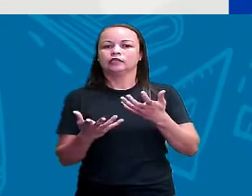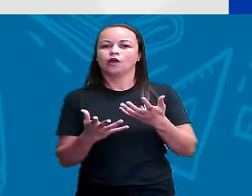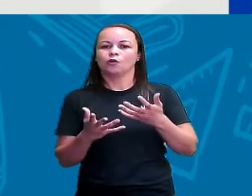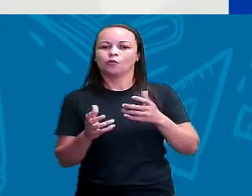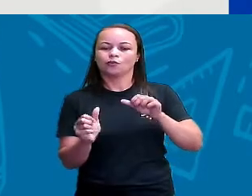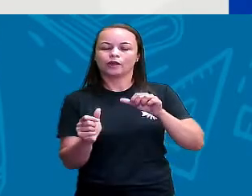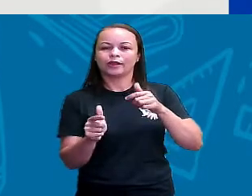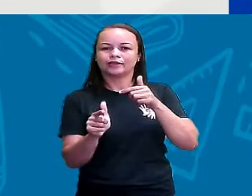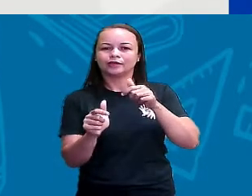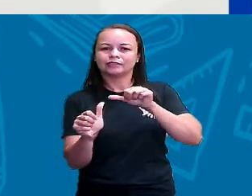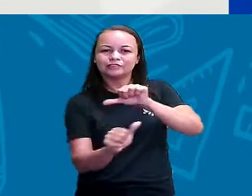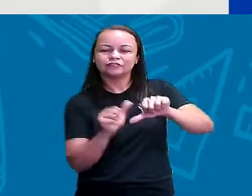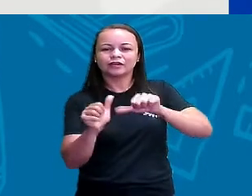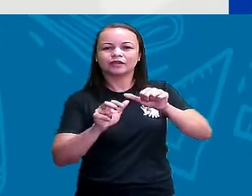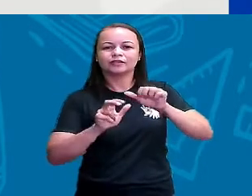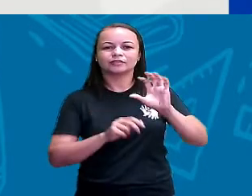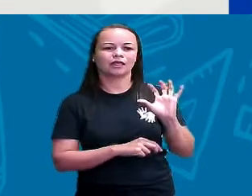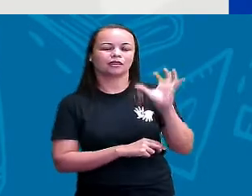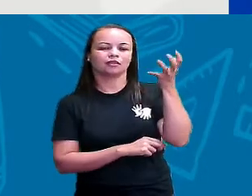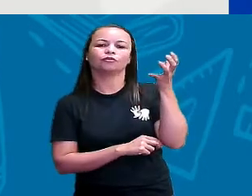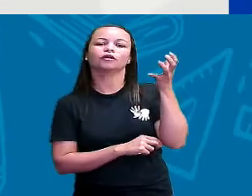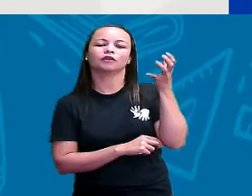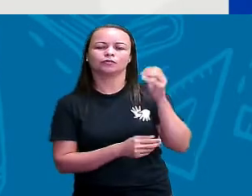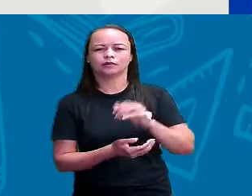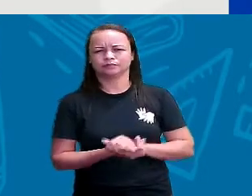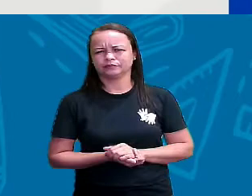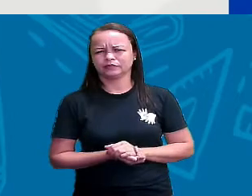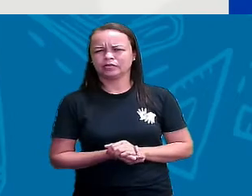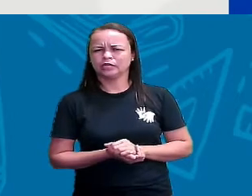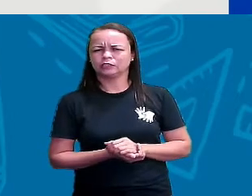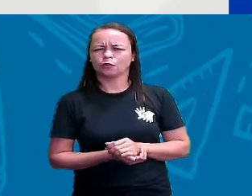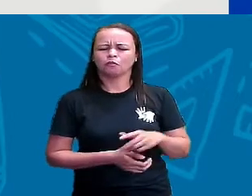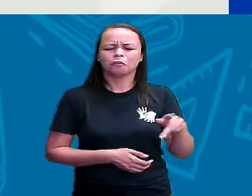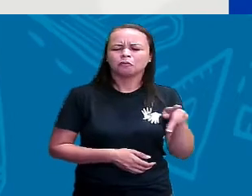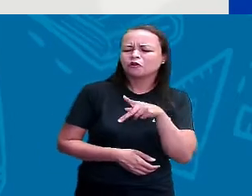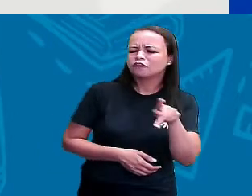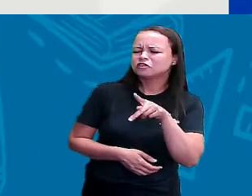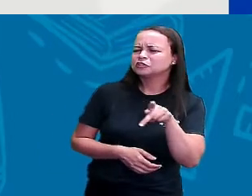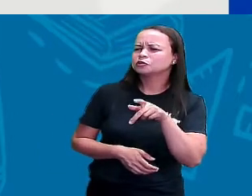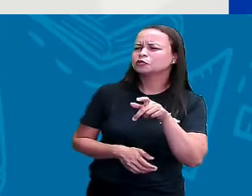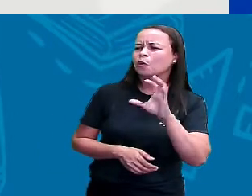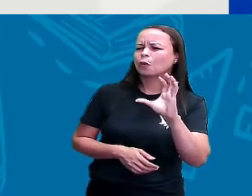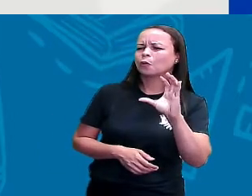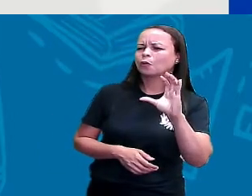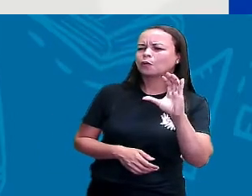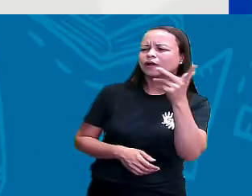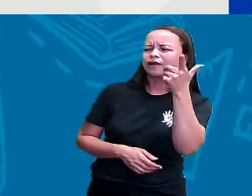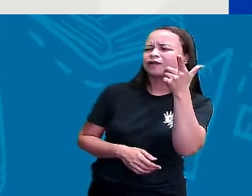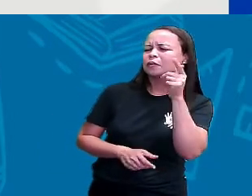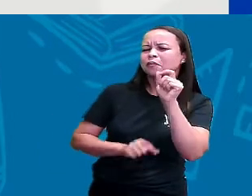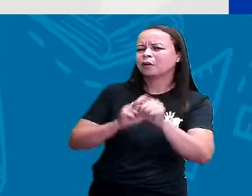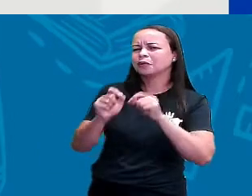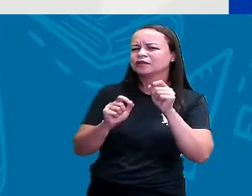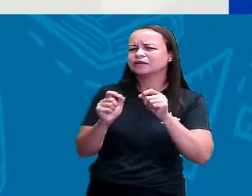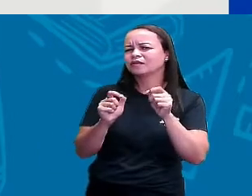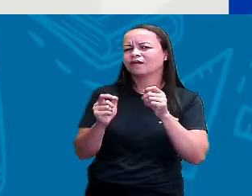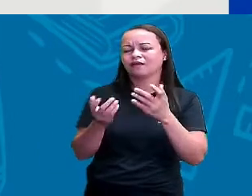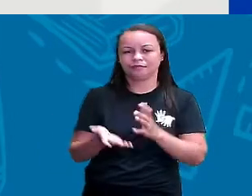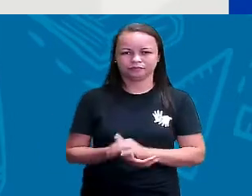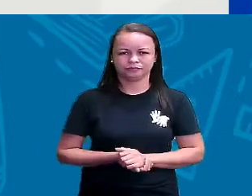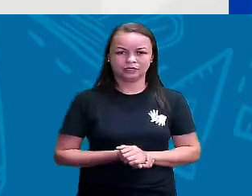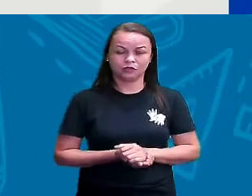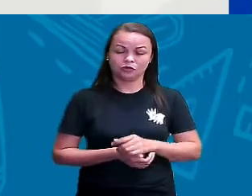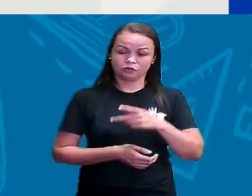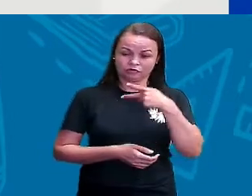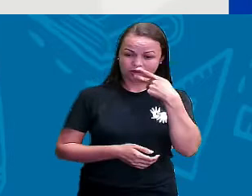clima. Aí você me perguntou, professor, e o que viria a ser clima, professor? O senhor falou até agora em equilíbrio do ambiente e